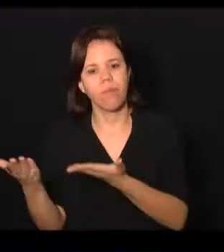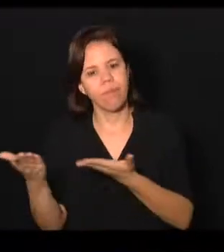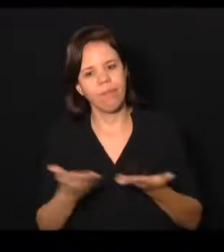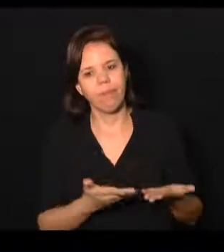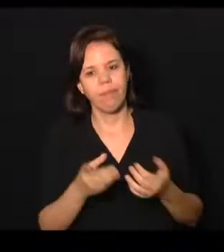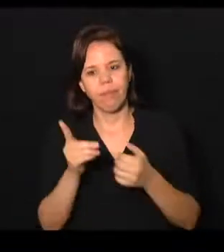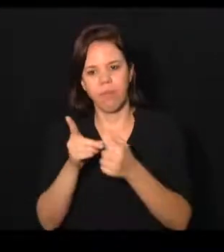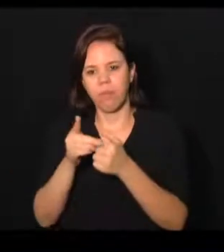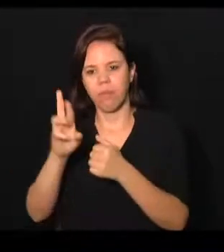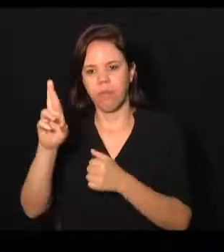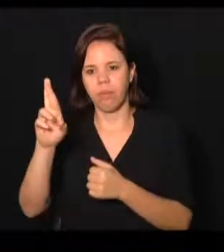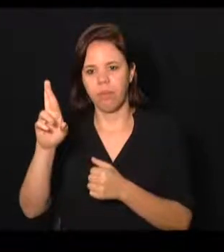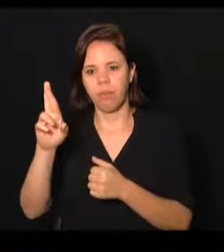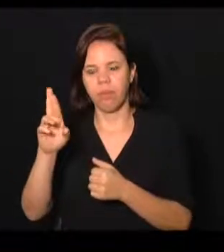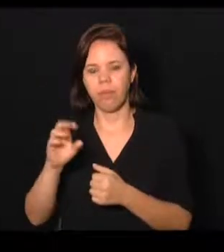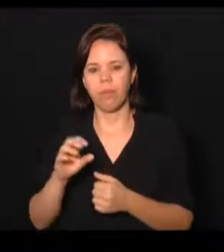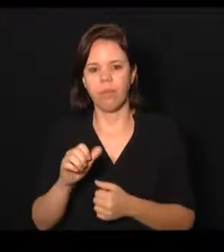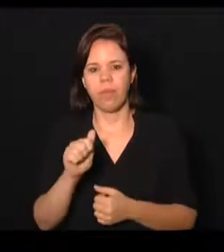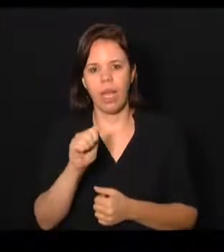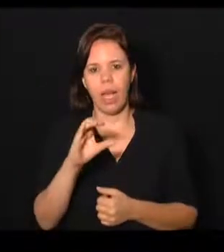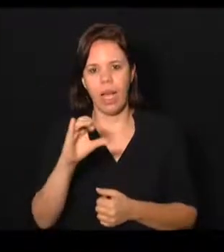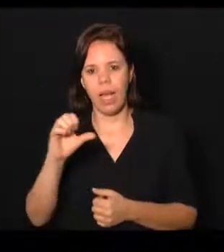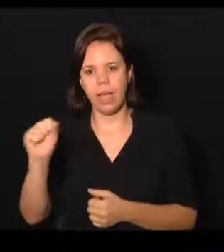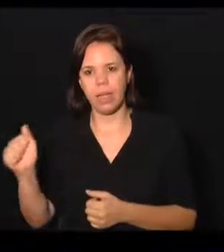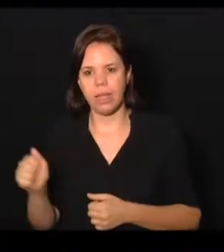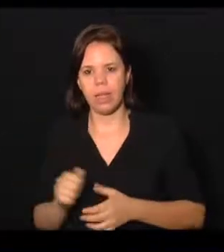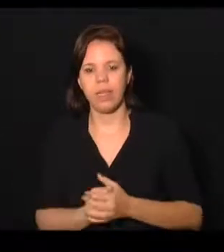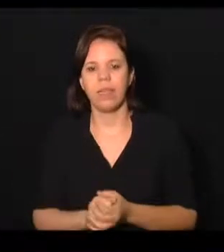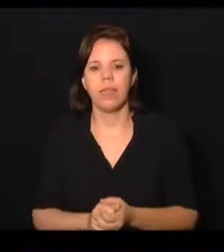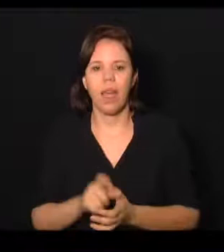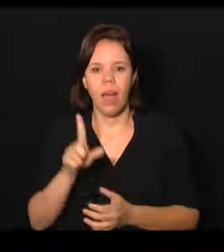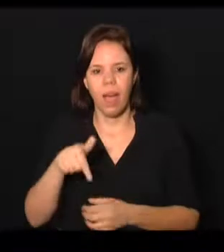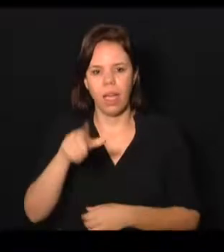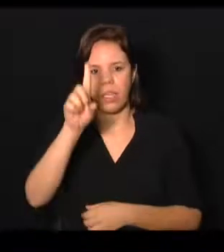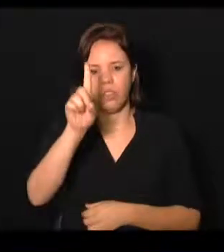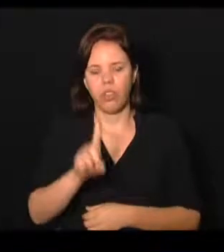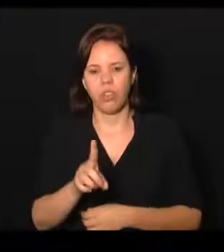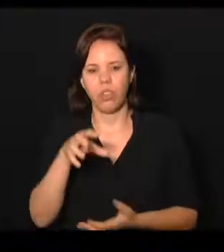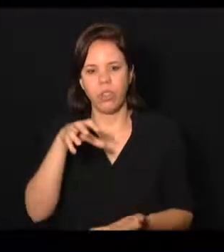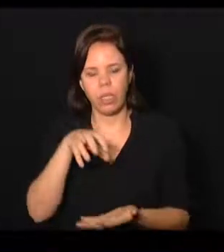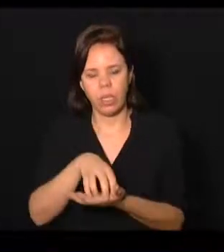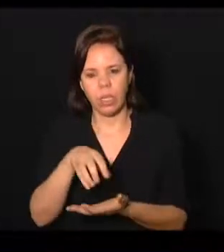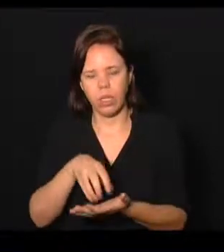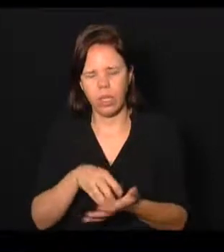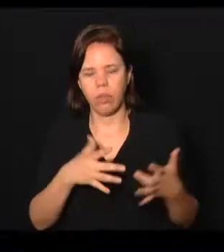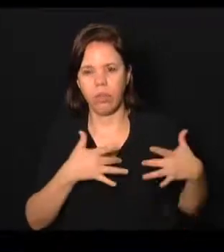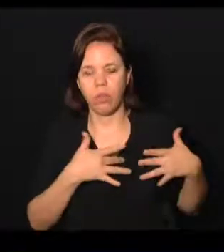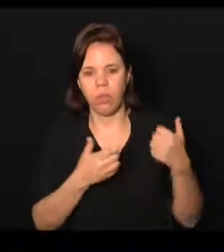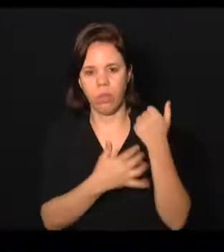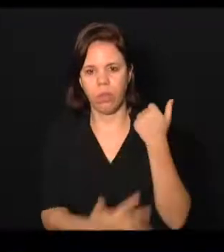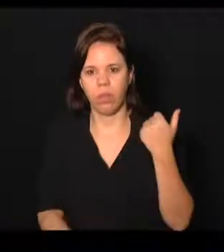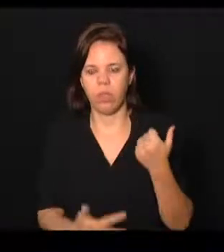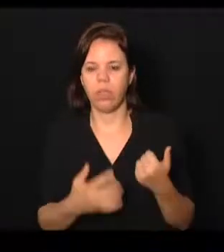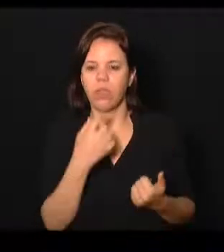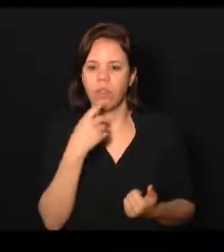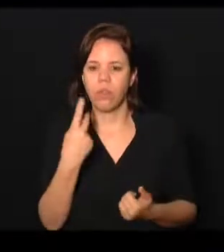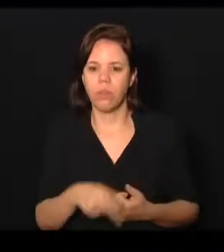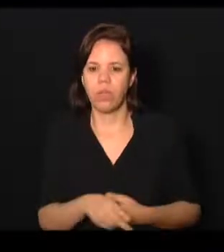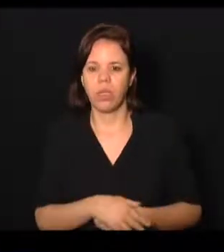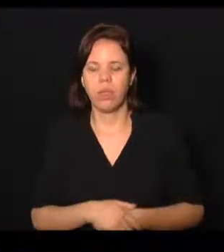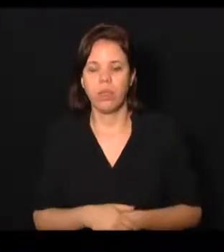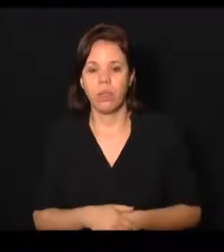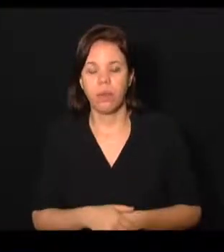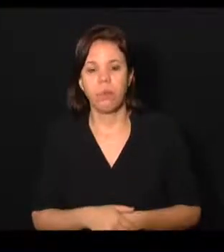doutora Acácira Araújo, que é diretora do Centro de Hematologia de Campinas. Além